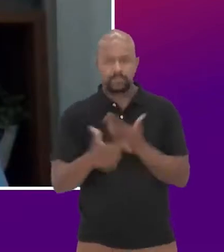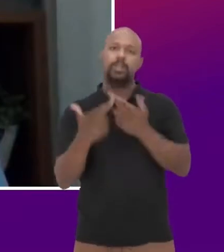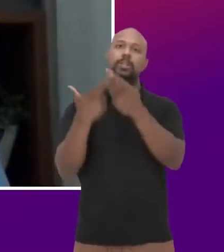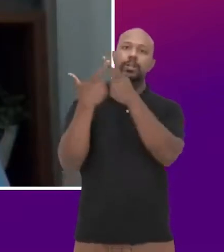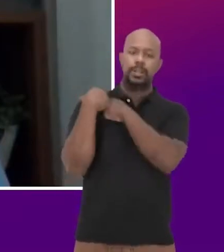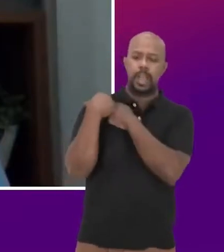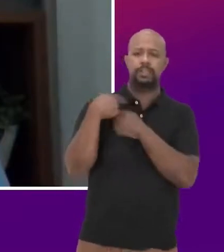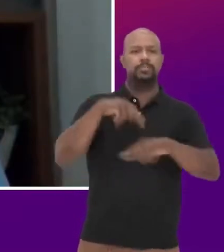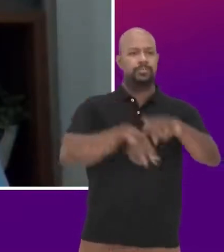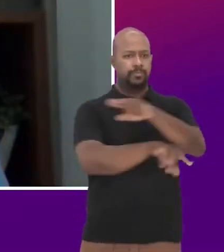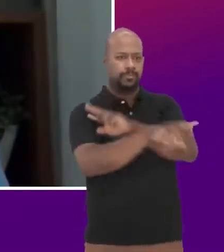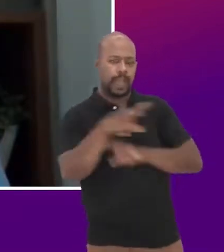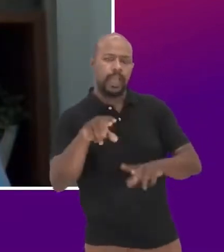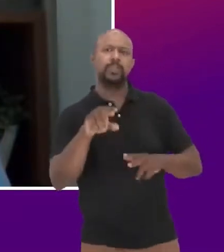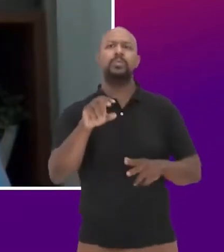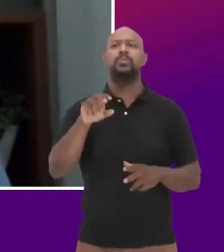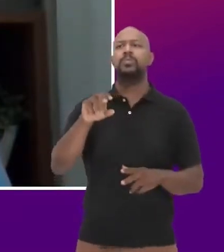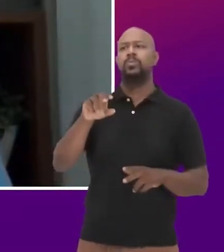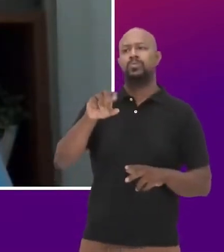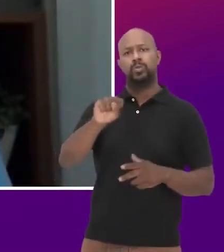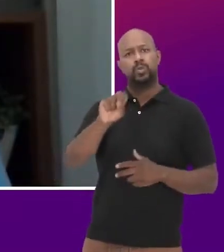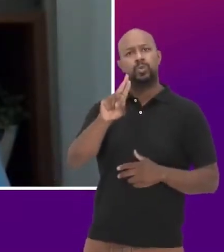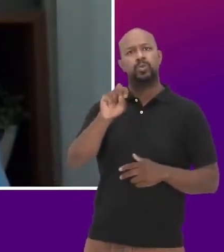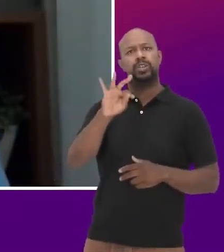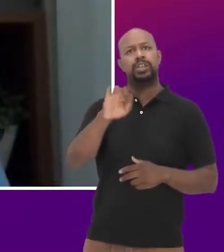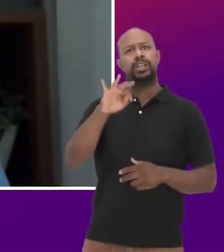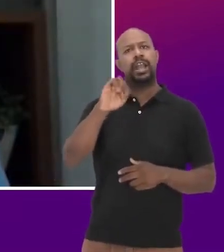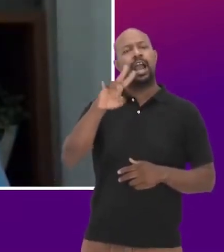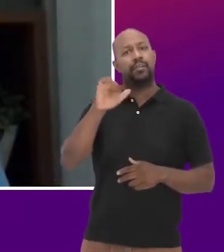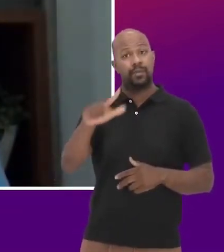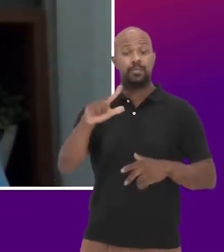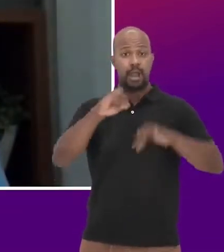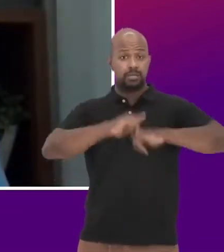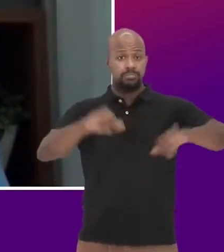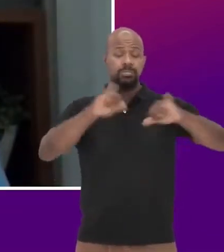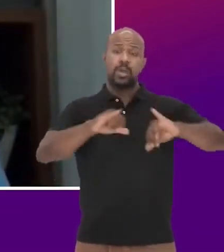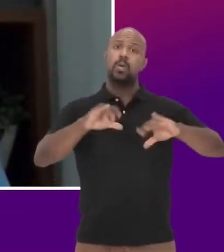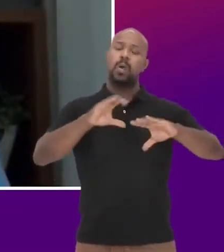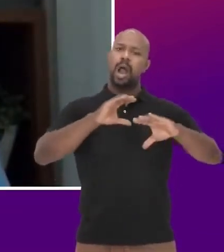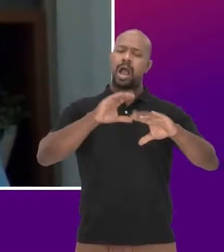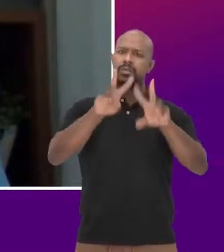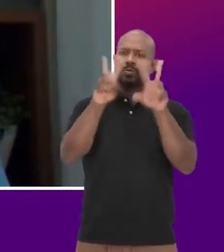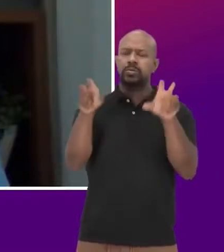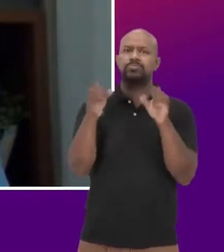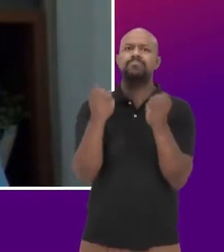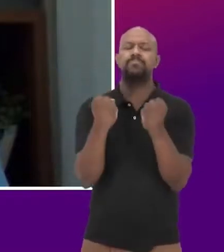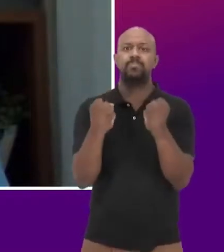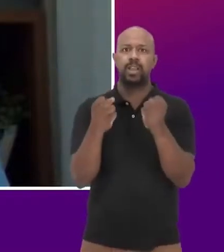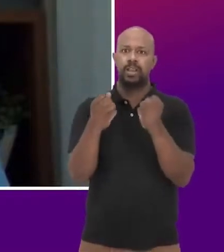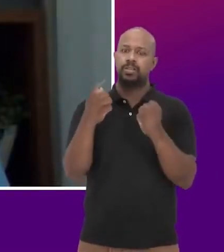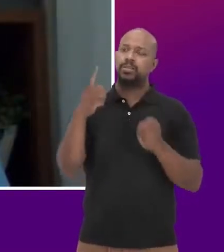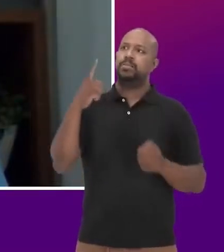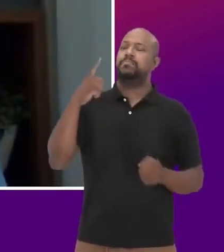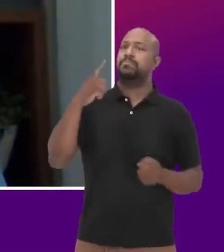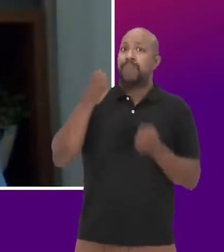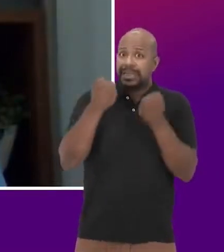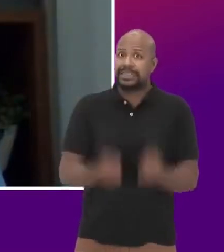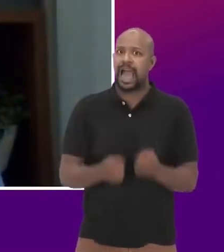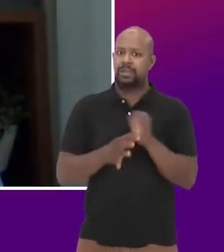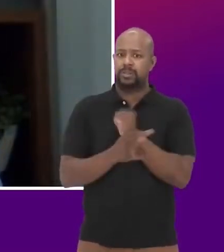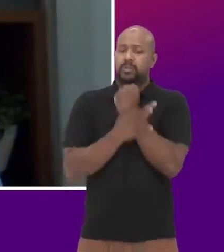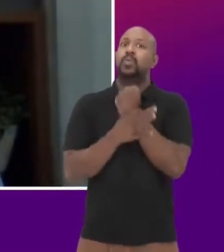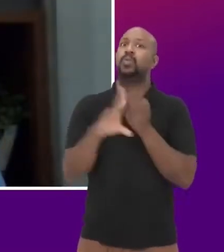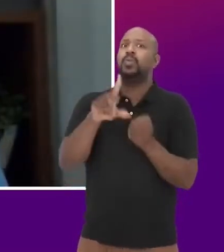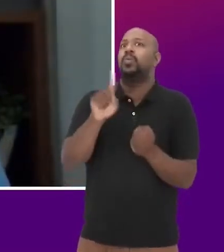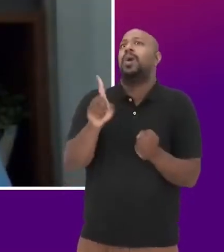responsabilidade de ser diverso, sustentável, mas a questão de você comunicar um assunto árido, como seguro, ela não é uma questão simples.